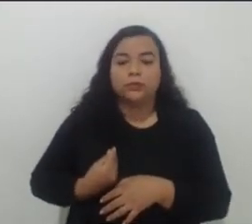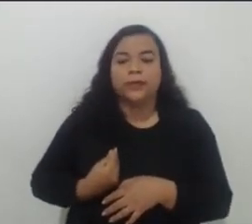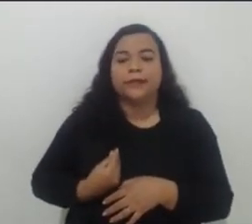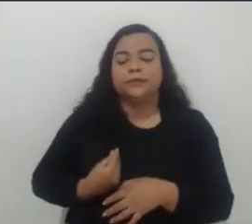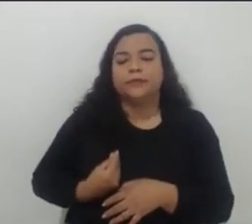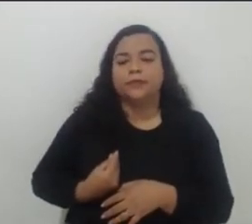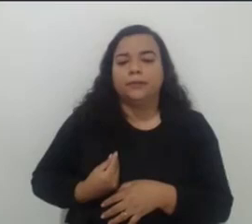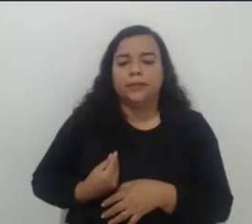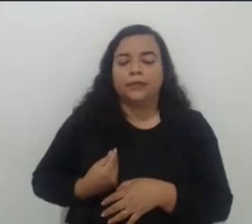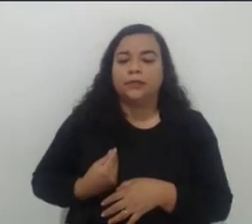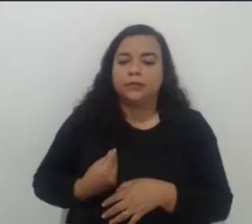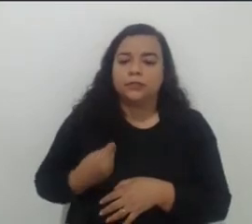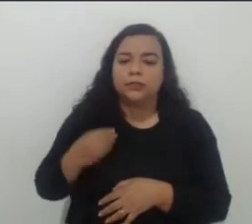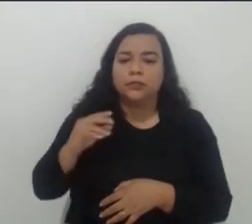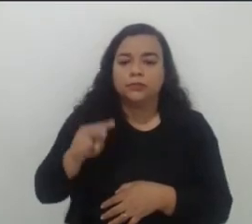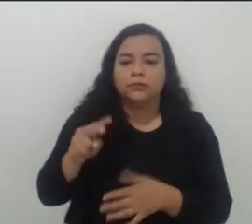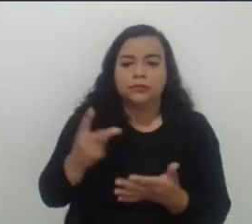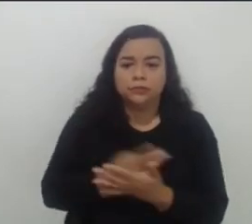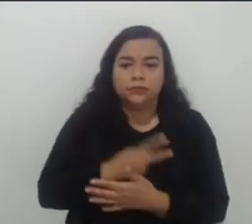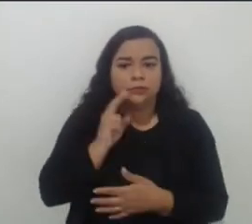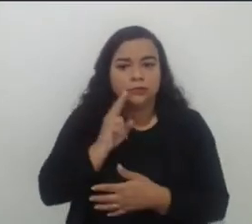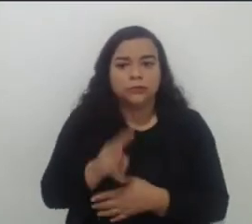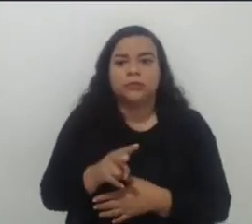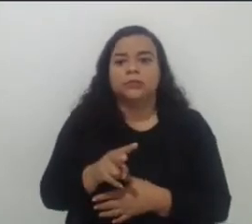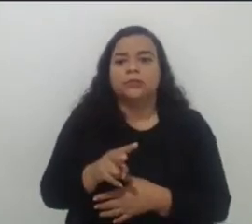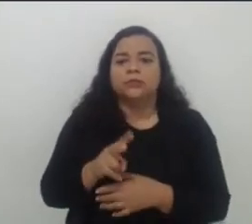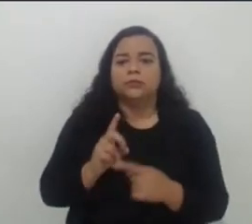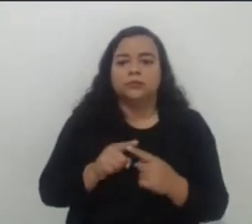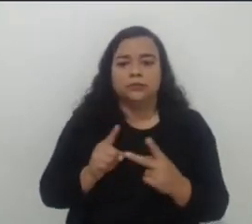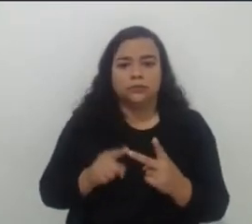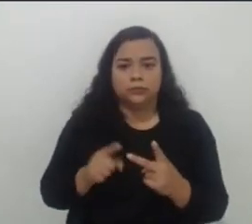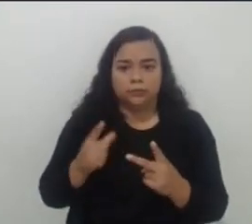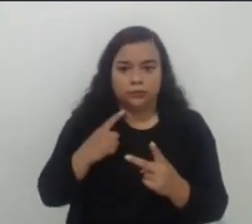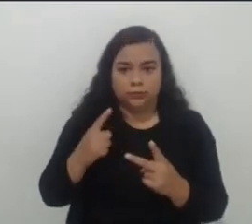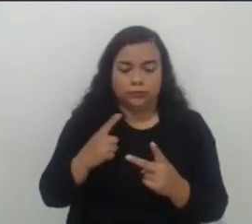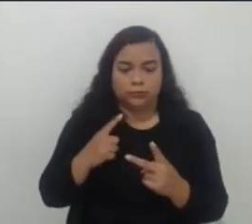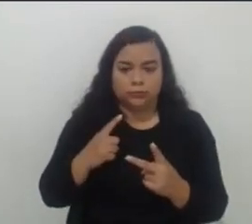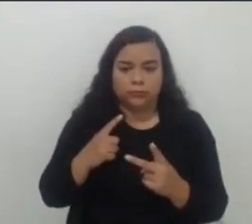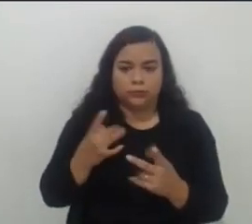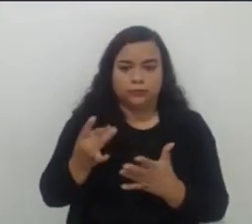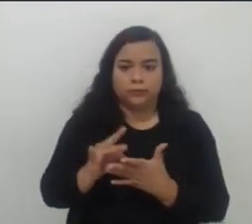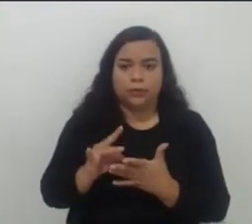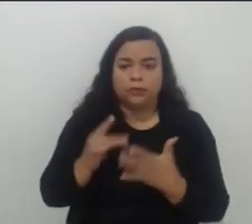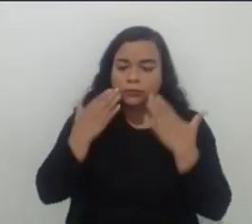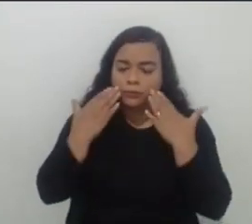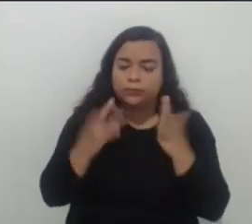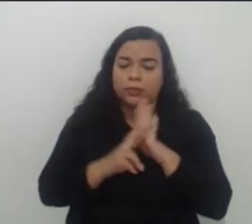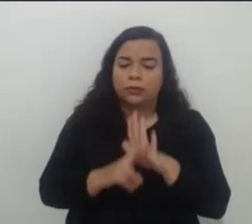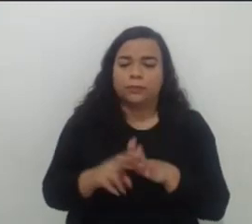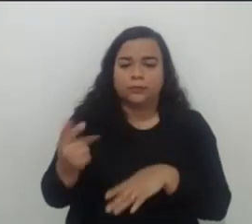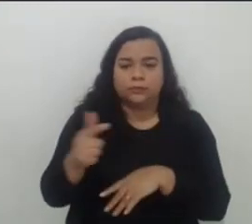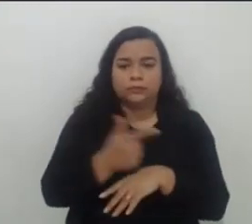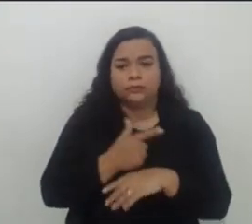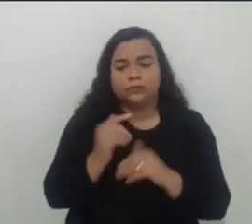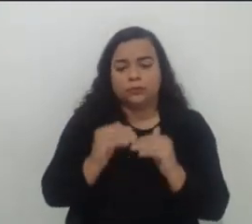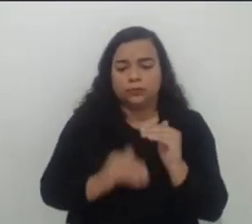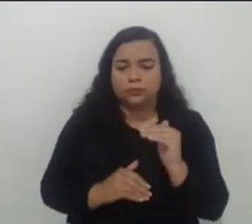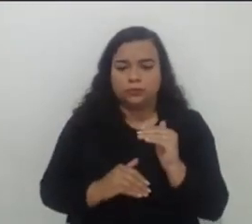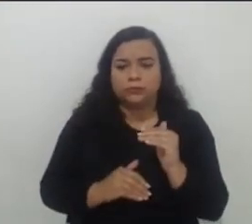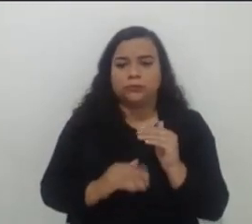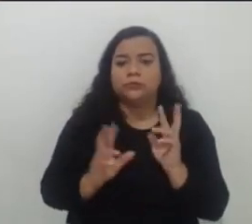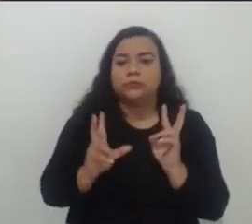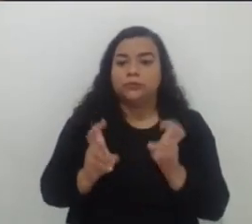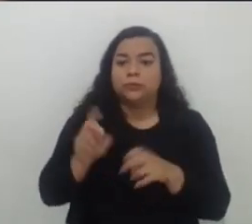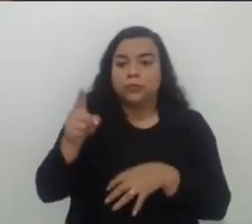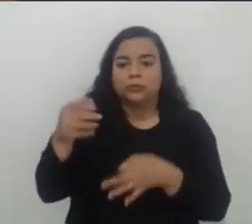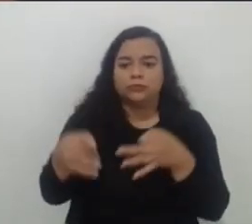sendo indispensável em ambos os casos que o fato não represente ponto controvertido sobre o qual o juiz deveria